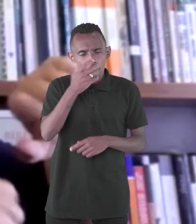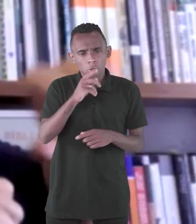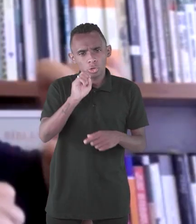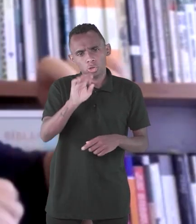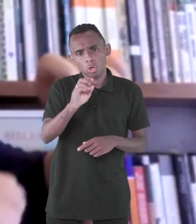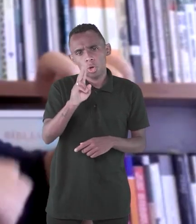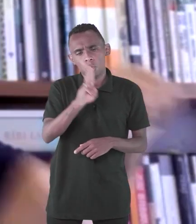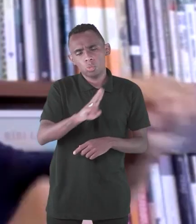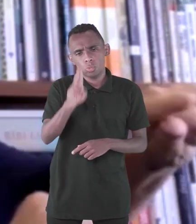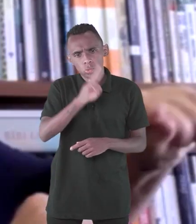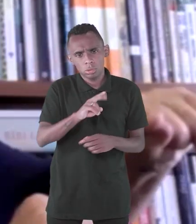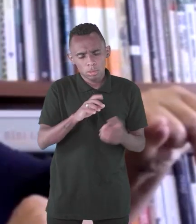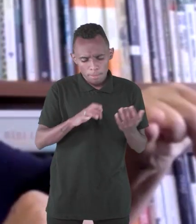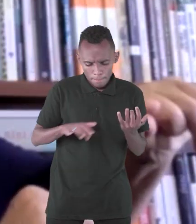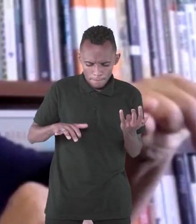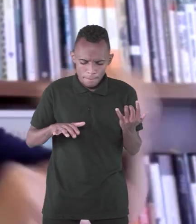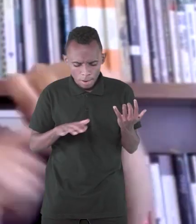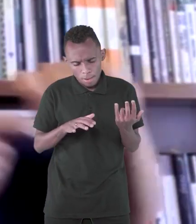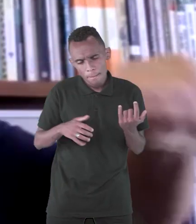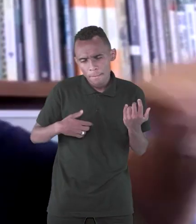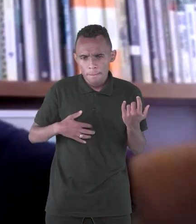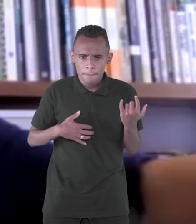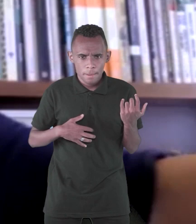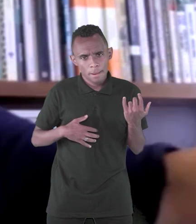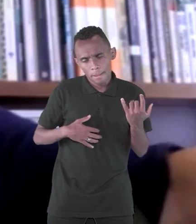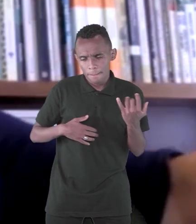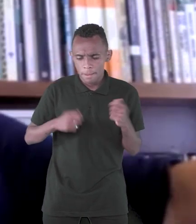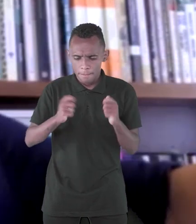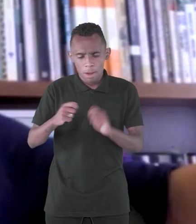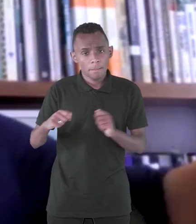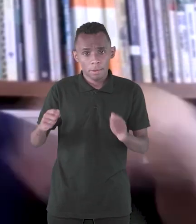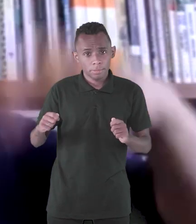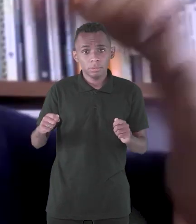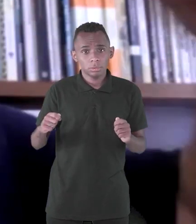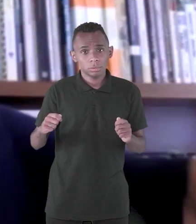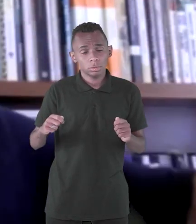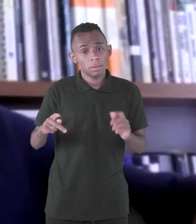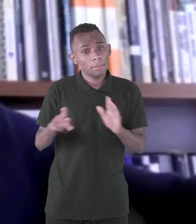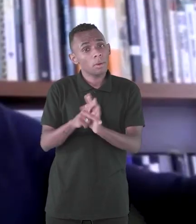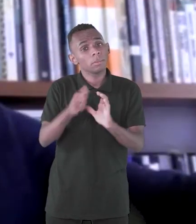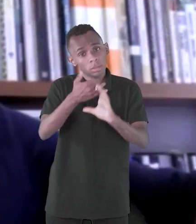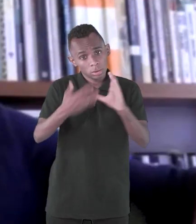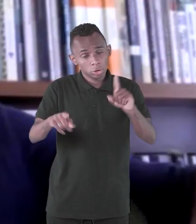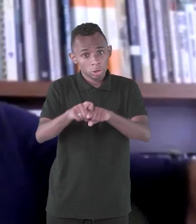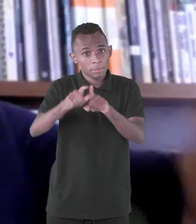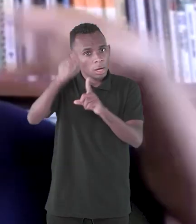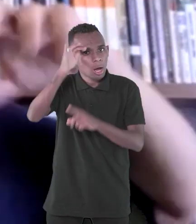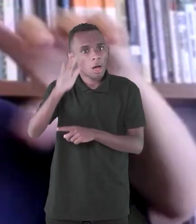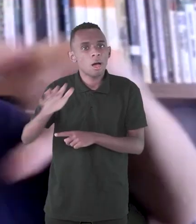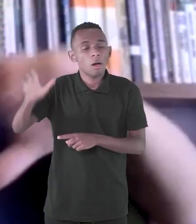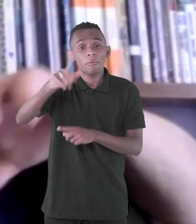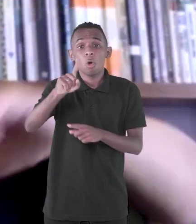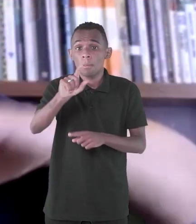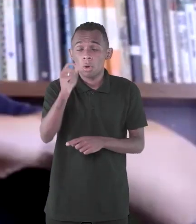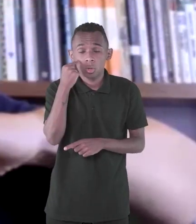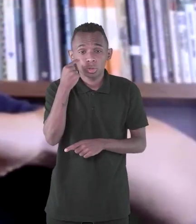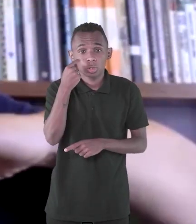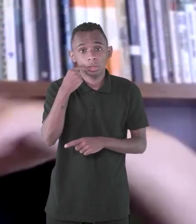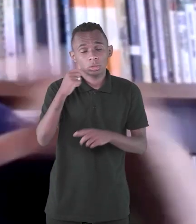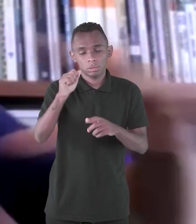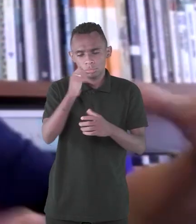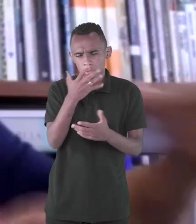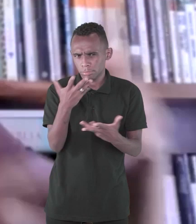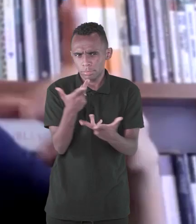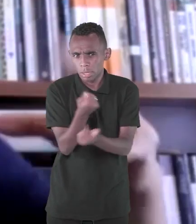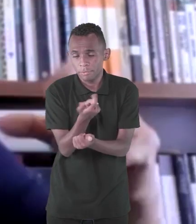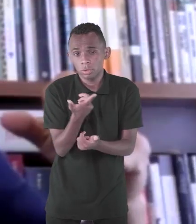feita a partir dali, mas com essa influência das células rítmicas africanas, e que aí, olha que coisa mais